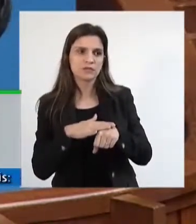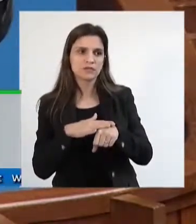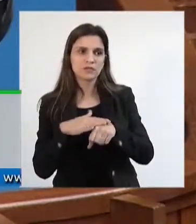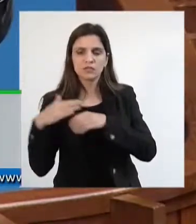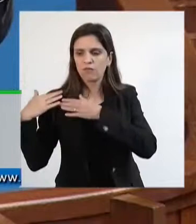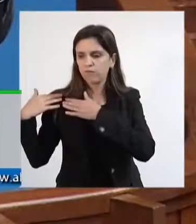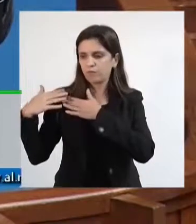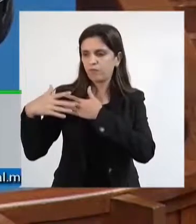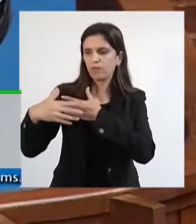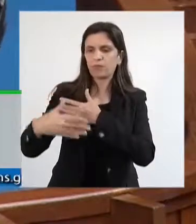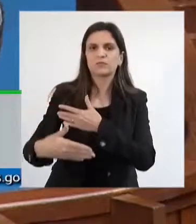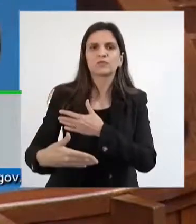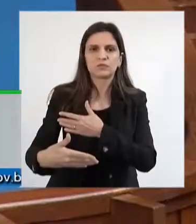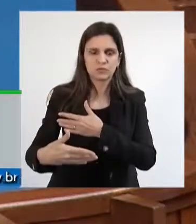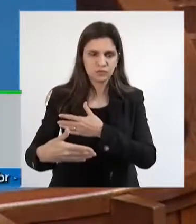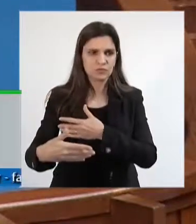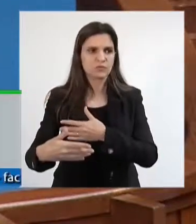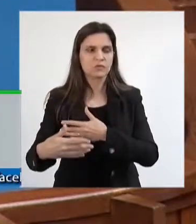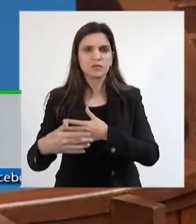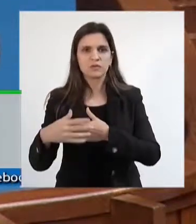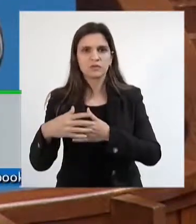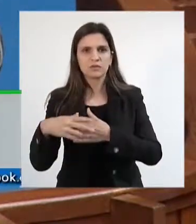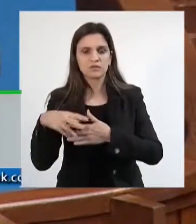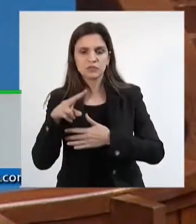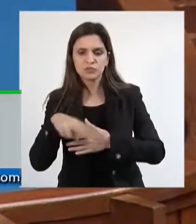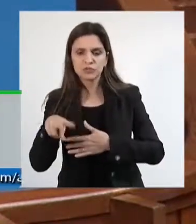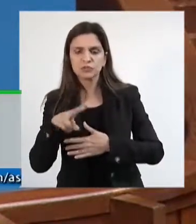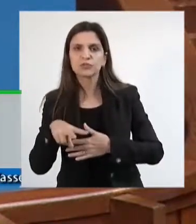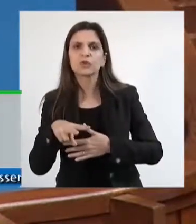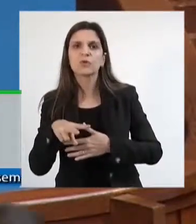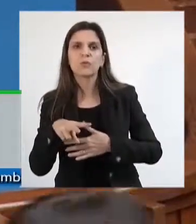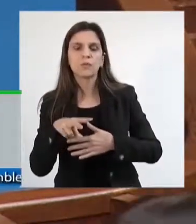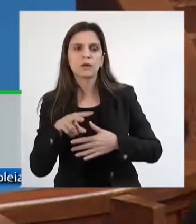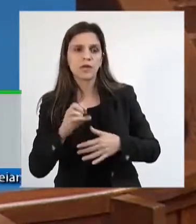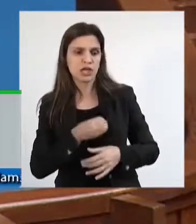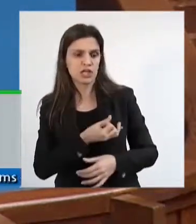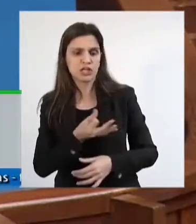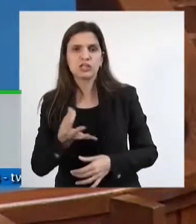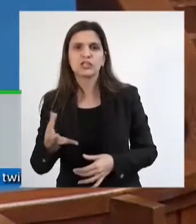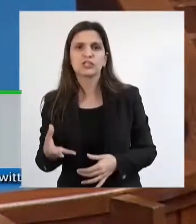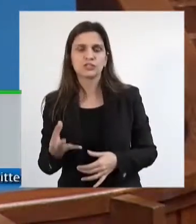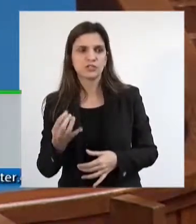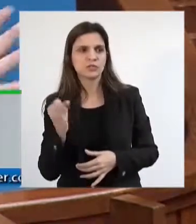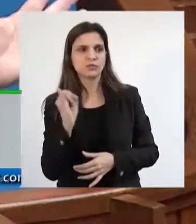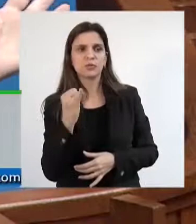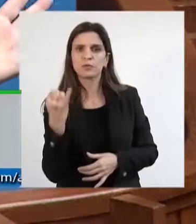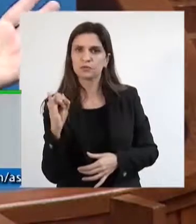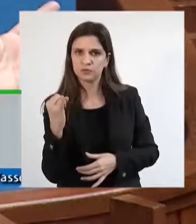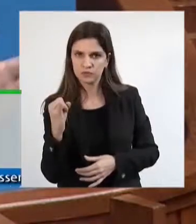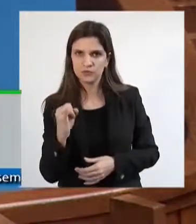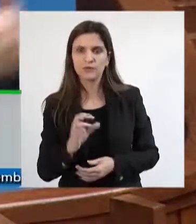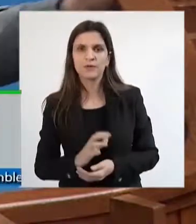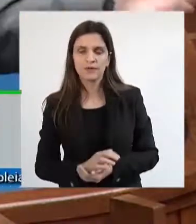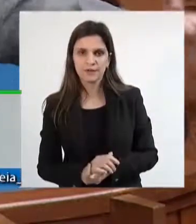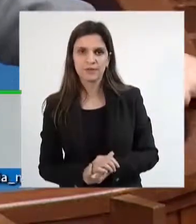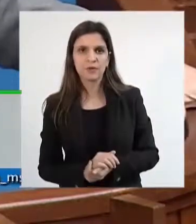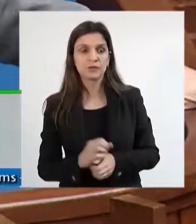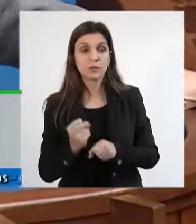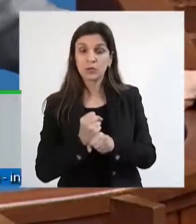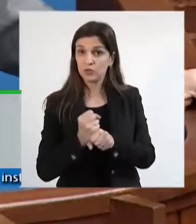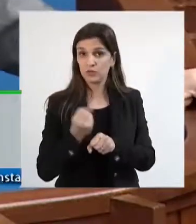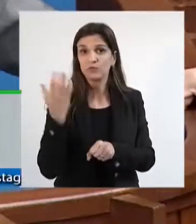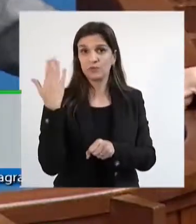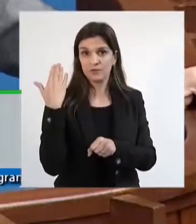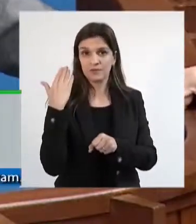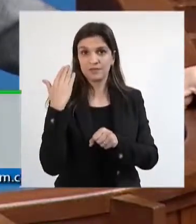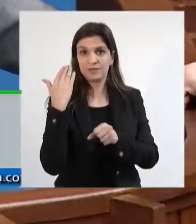eles se equivalem. Em determinado período, o INPC foi maior do que o IGPM, e o ano passado, por exemplo, o IGPM foi